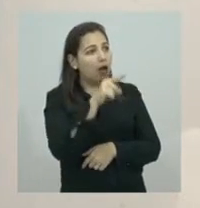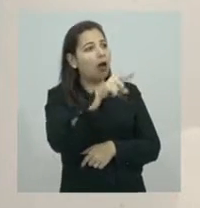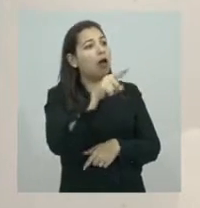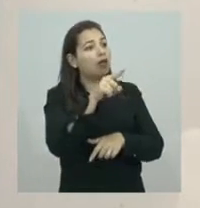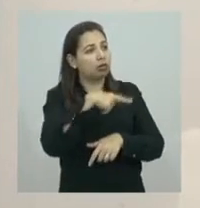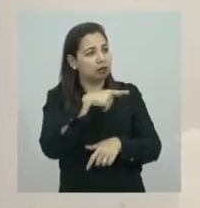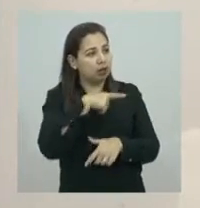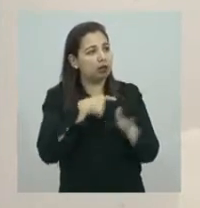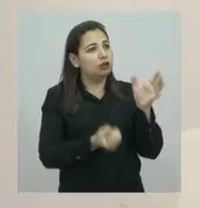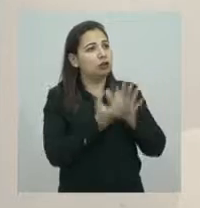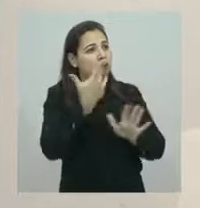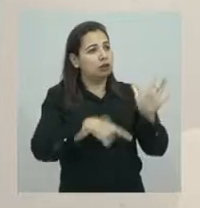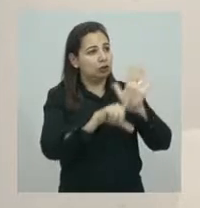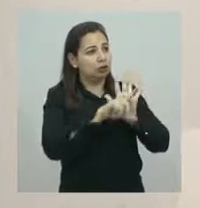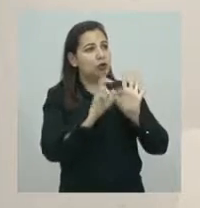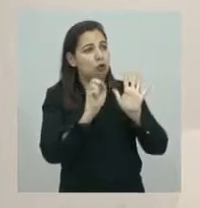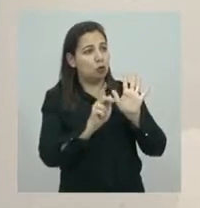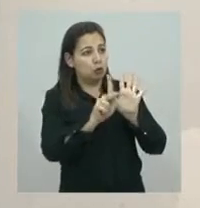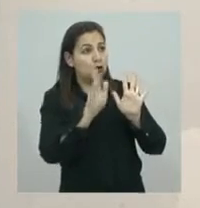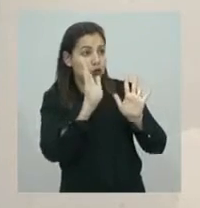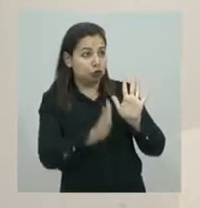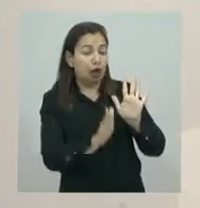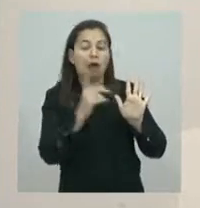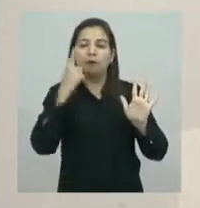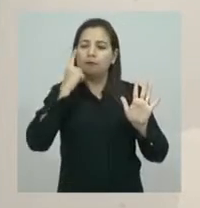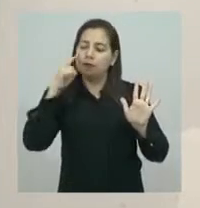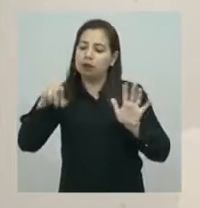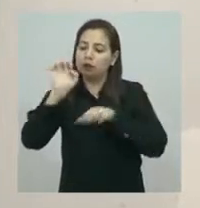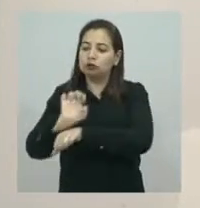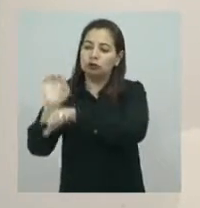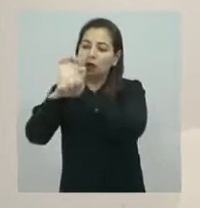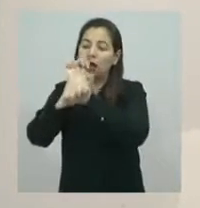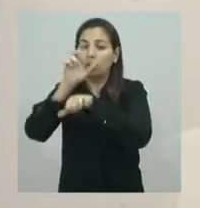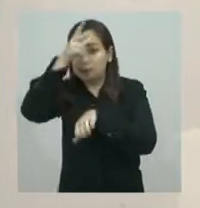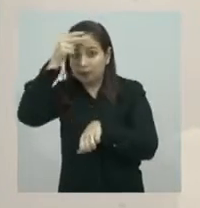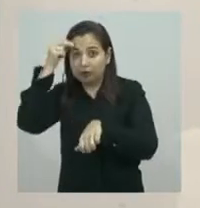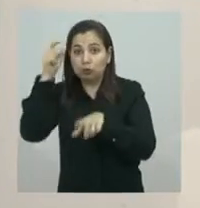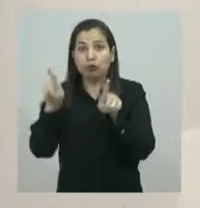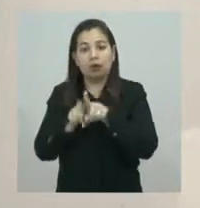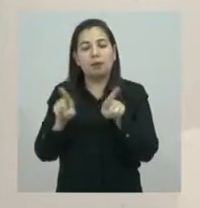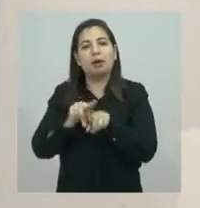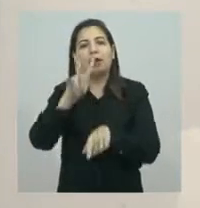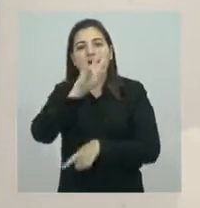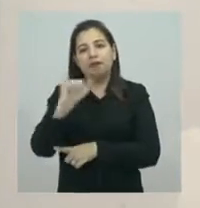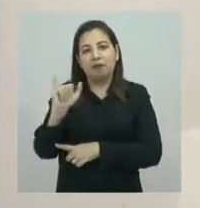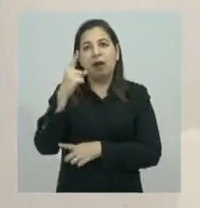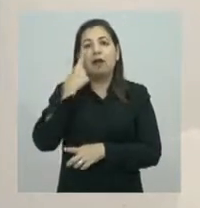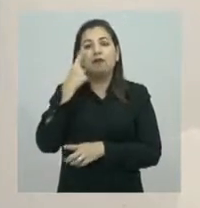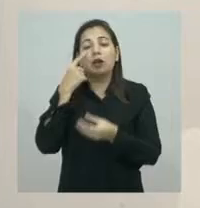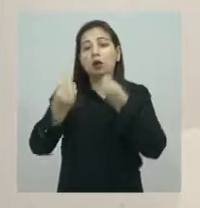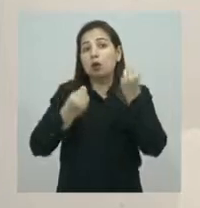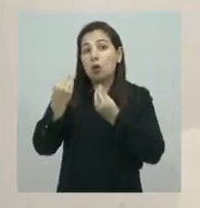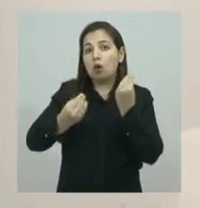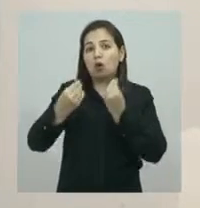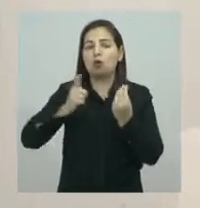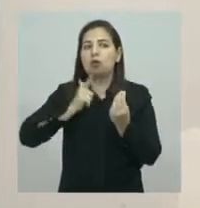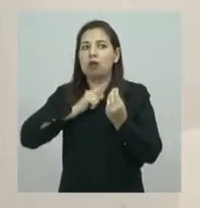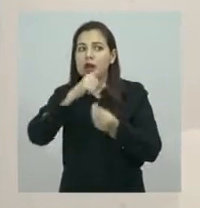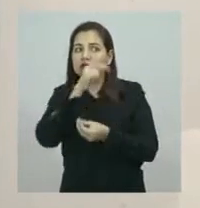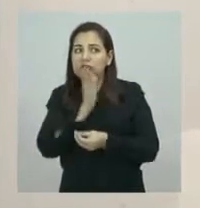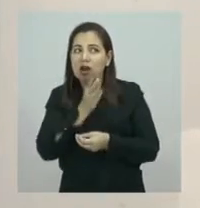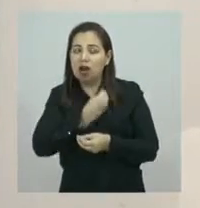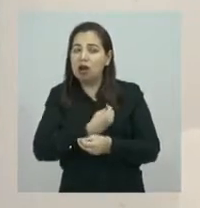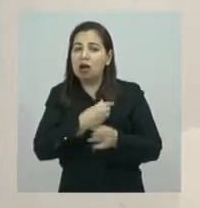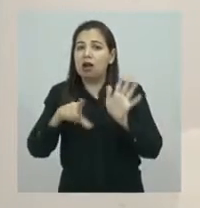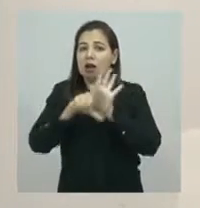para que os estados e os municípios possam alcançar aquelas medidas, aquelas leis, aquelas demandas